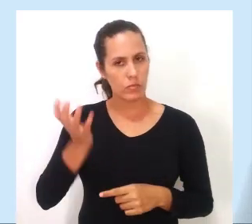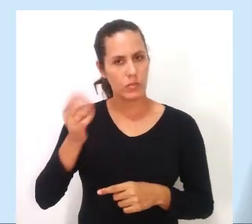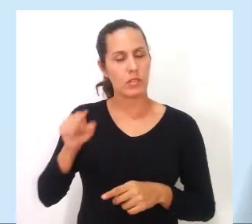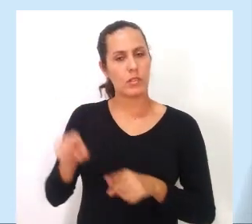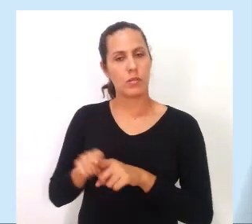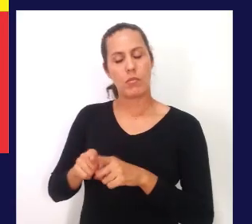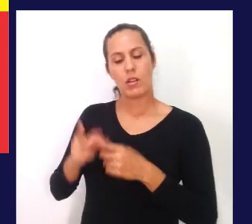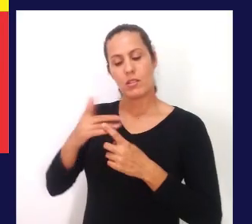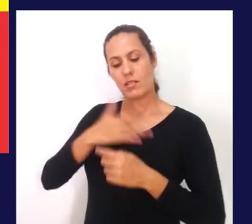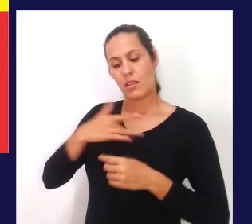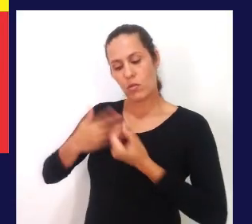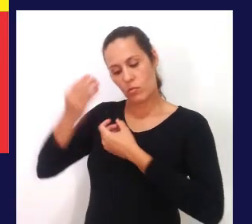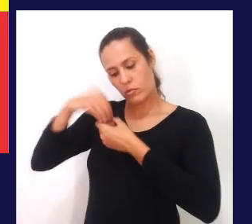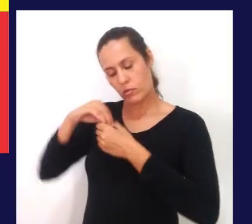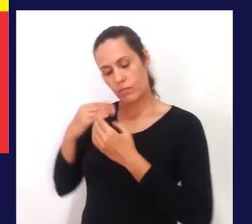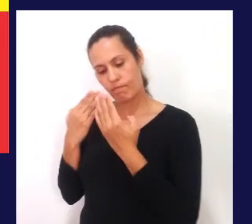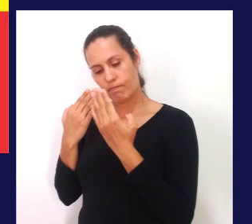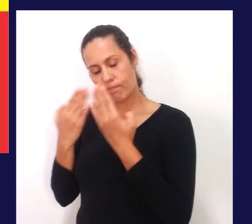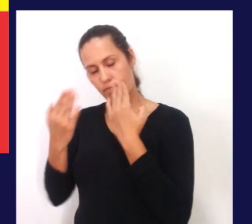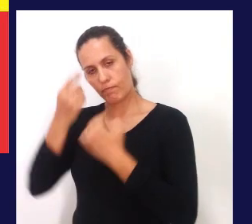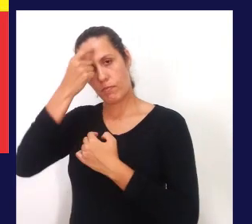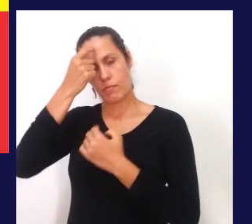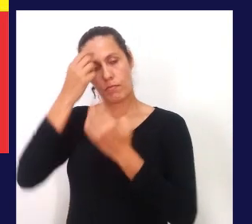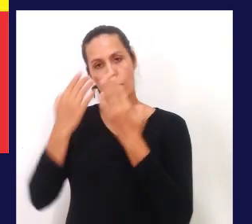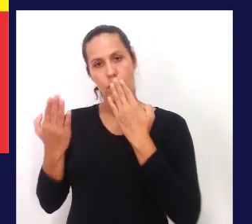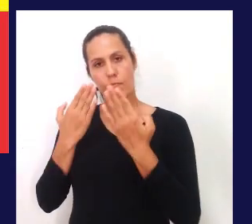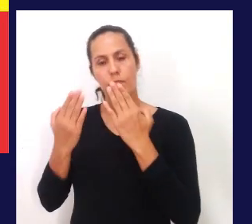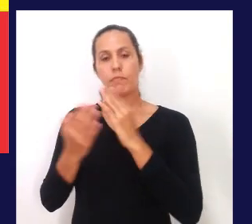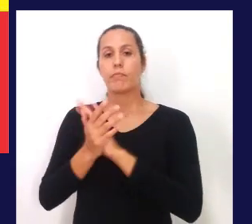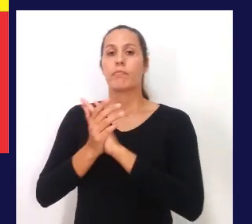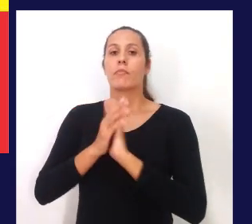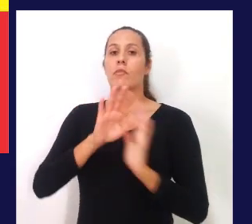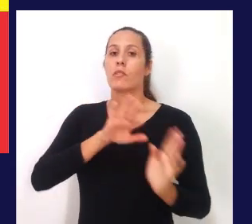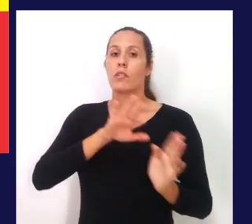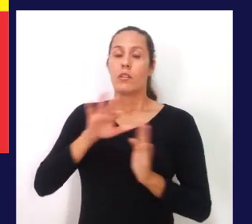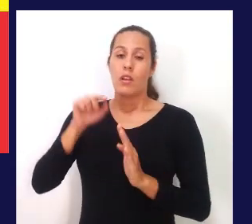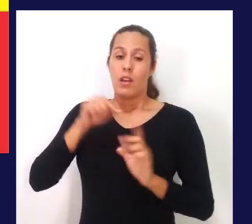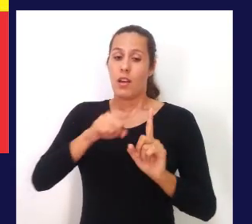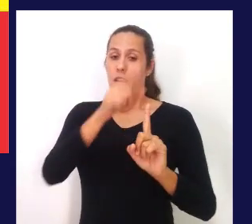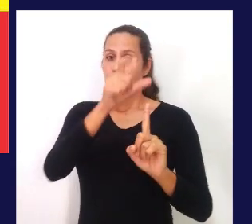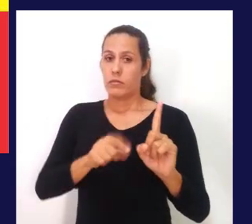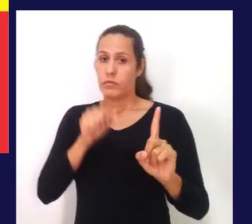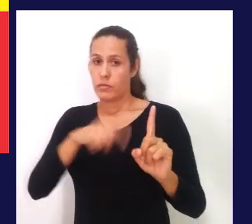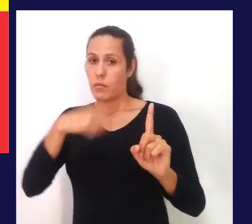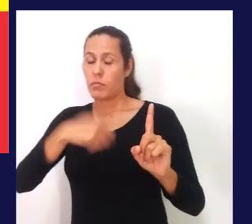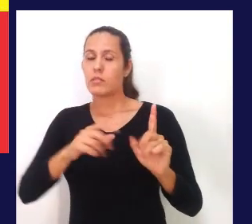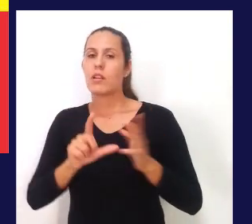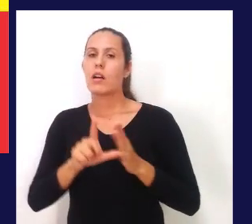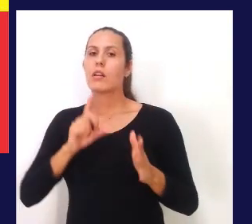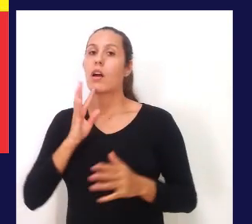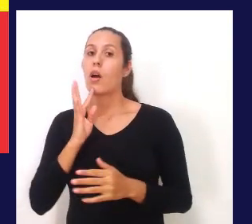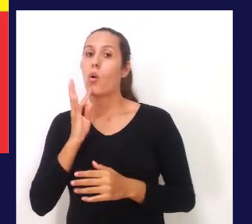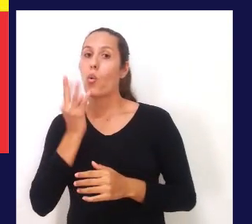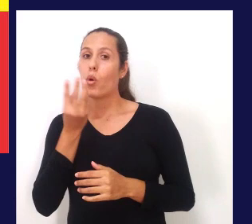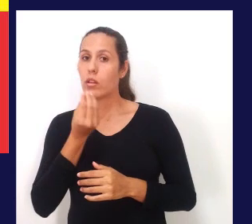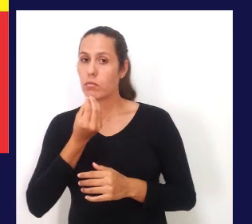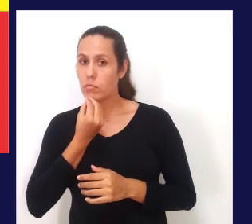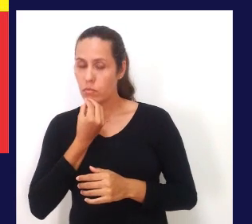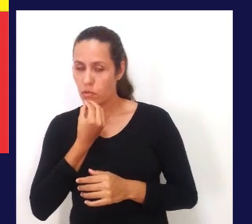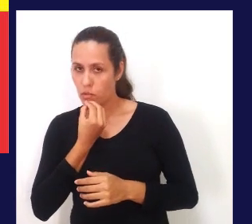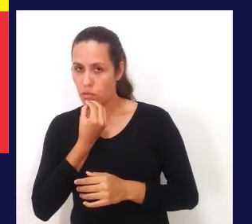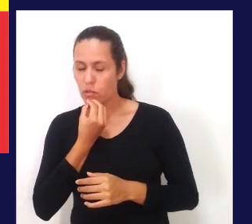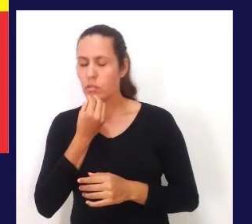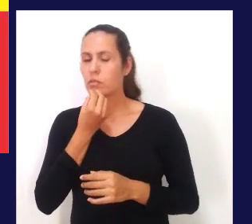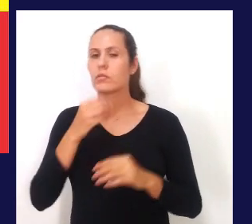e de saúde mental, né? A adolescente, ela deverá, na realidade, possuir